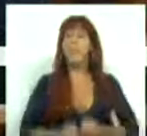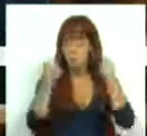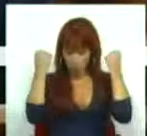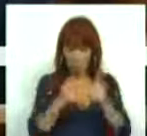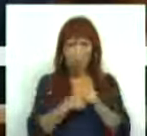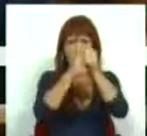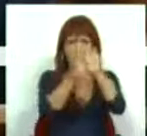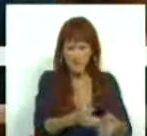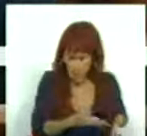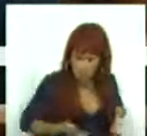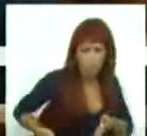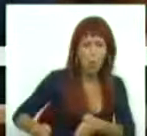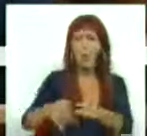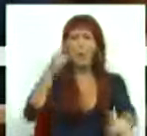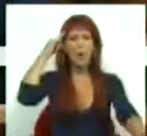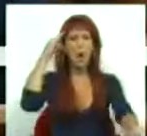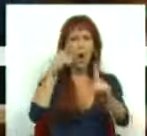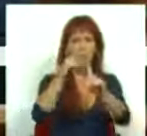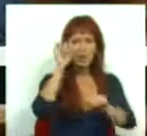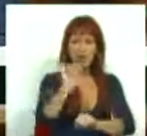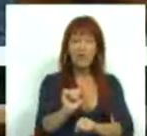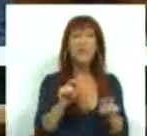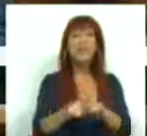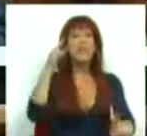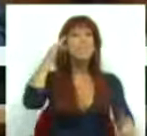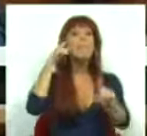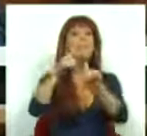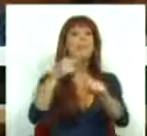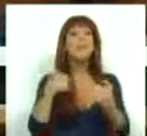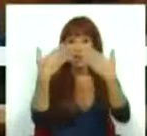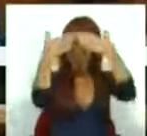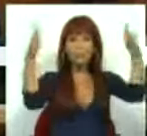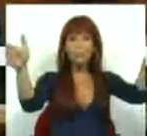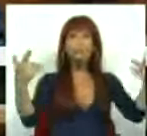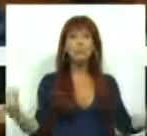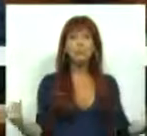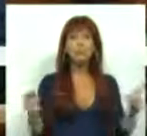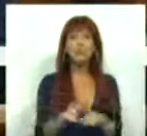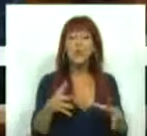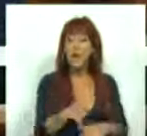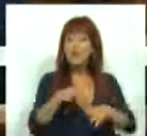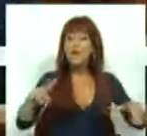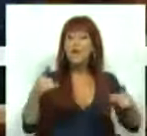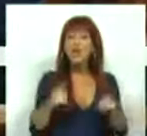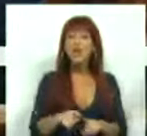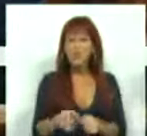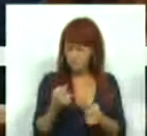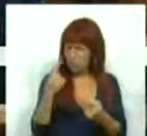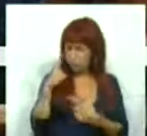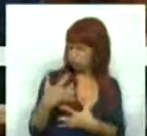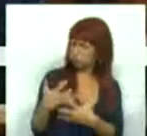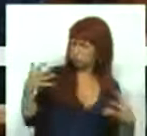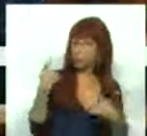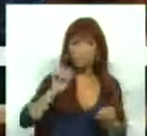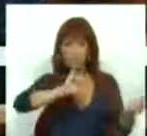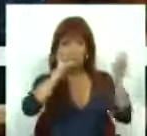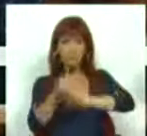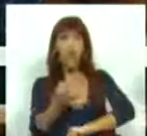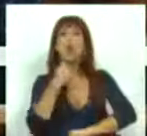capazes de cumprir o rumo, os objetivos e as metas que democraticamente uma maioria expressiva